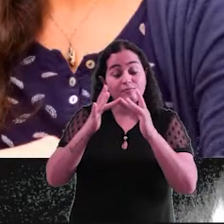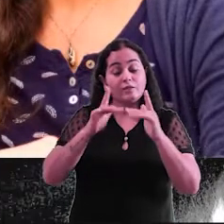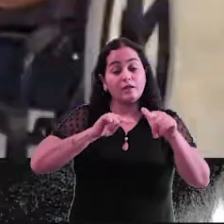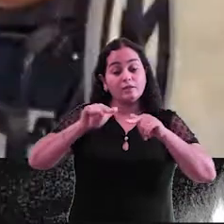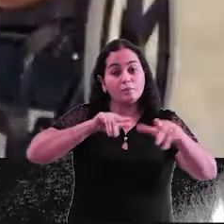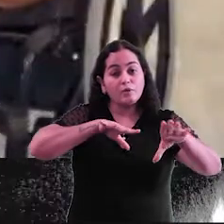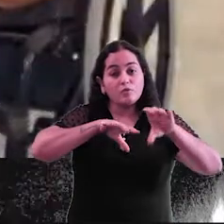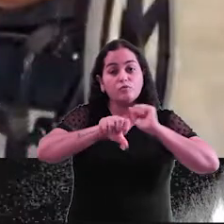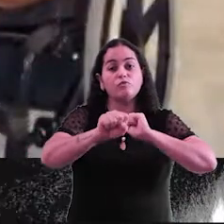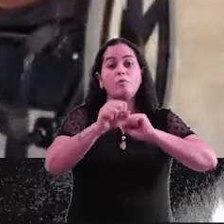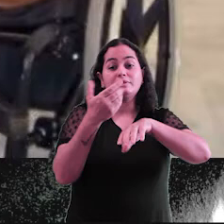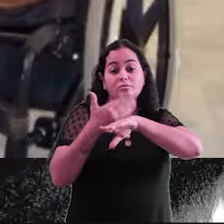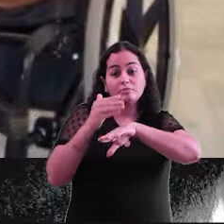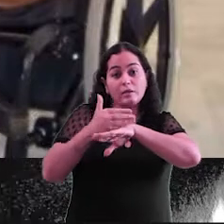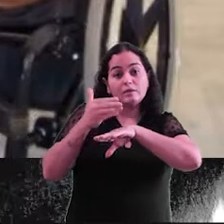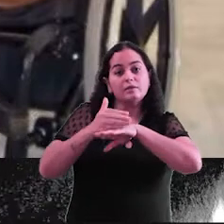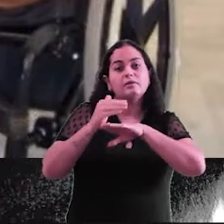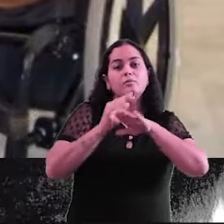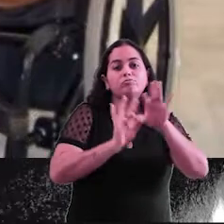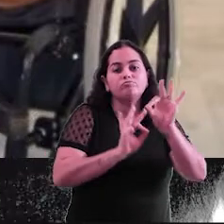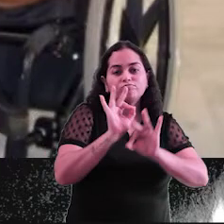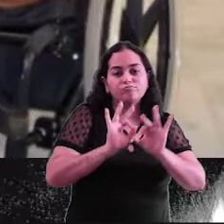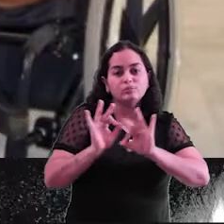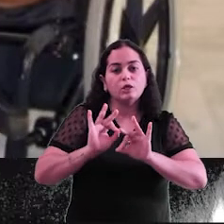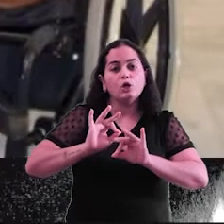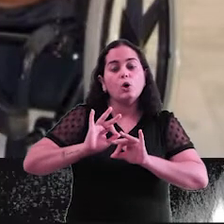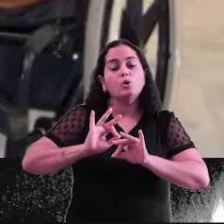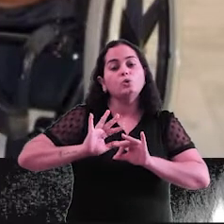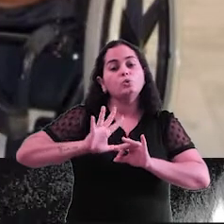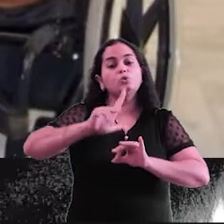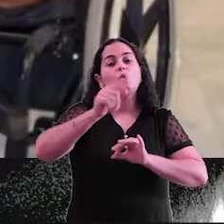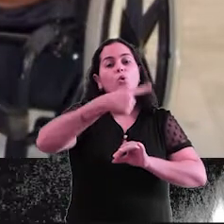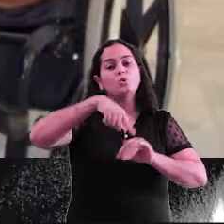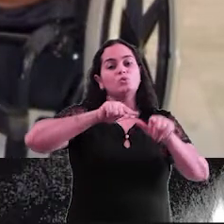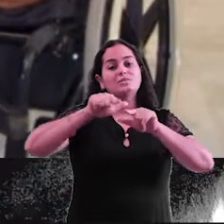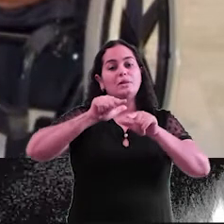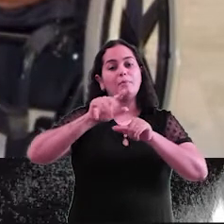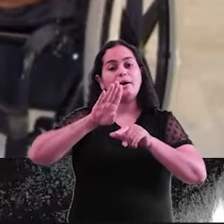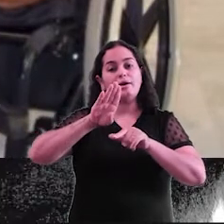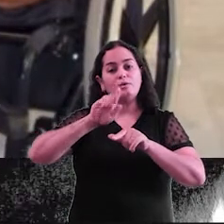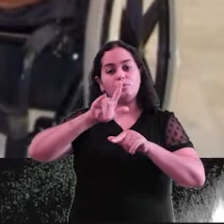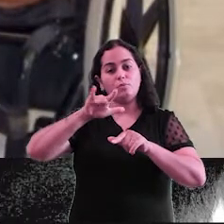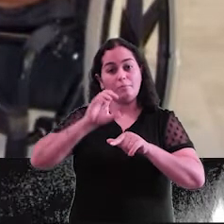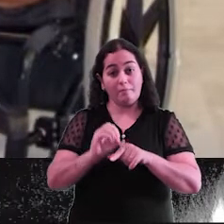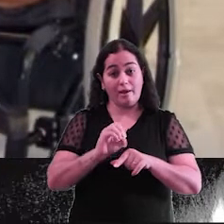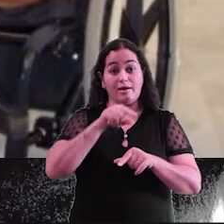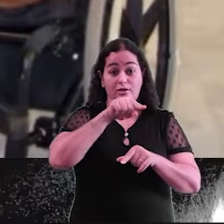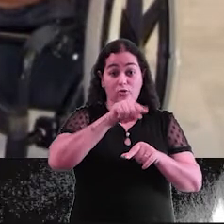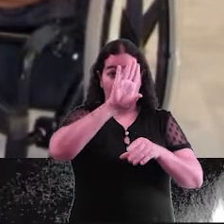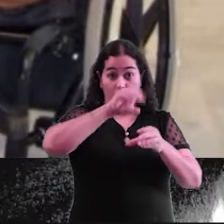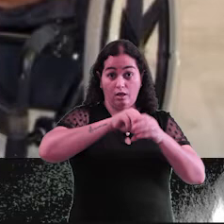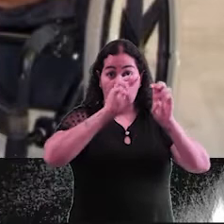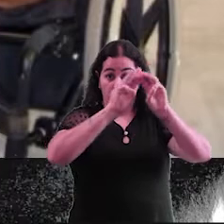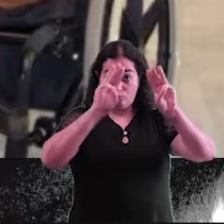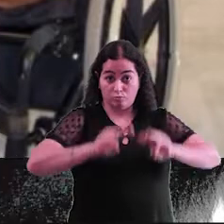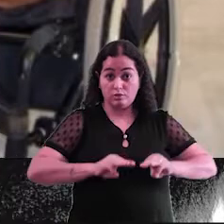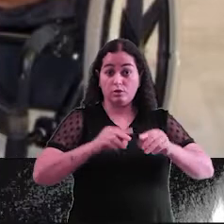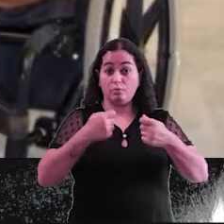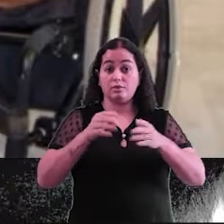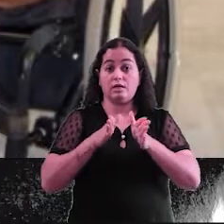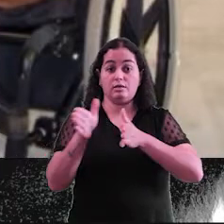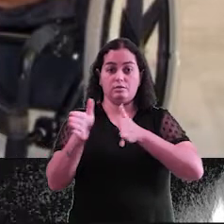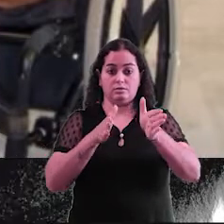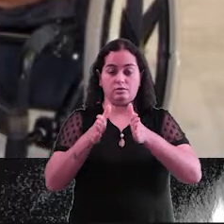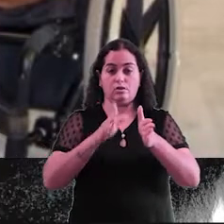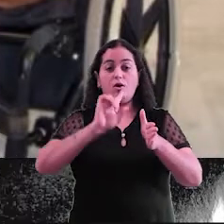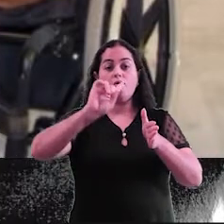dos museus devem estar acessíveis. Outra pessoa que é fundamental para pensar a acessibilidade em museus é a professora